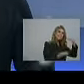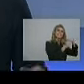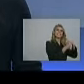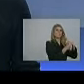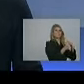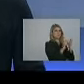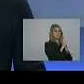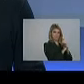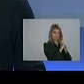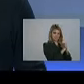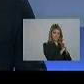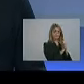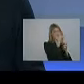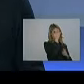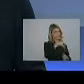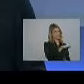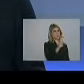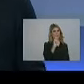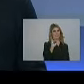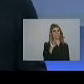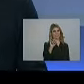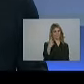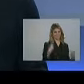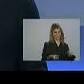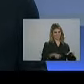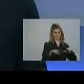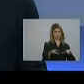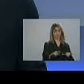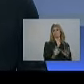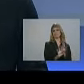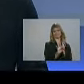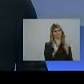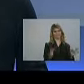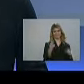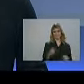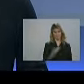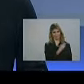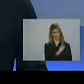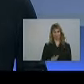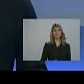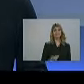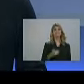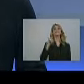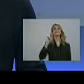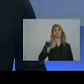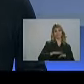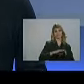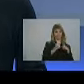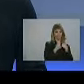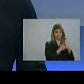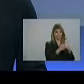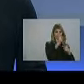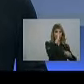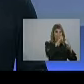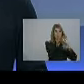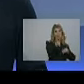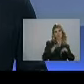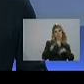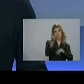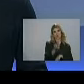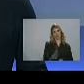e parabenizar a Band pelo processo democrático. É muito simples, no meu governo, quem vai mandar no transporte público é você,